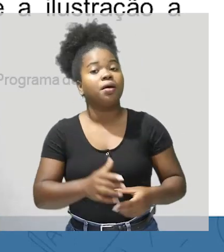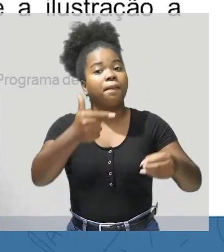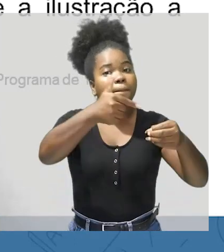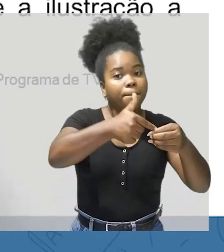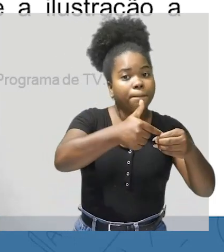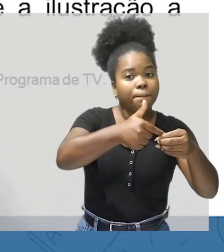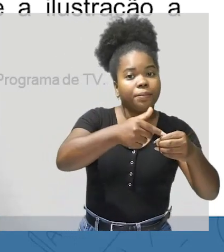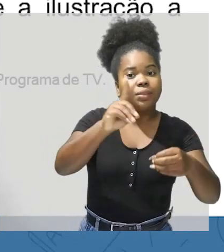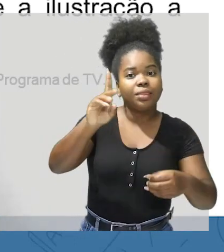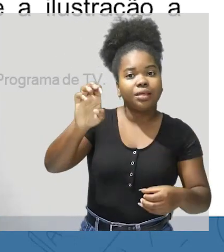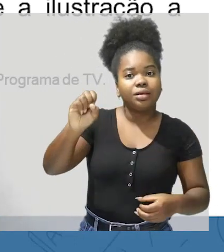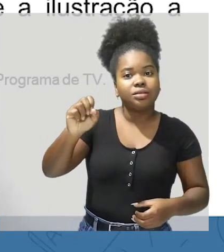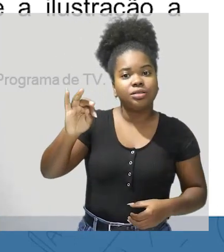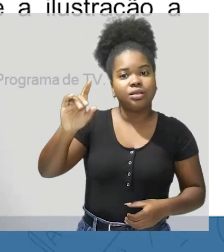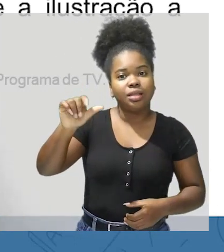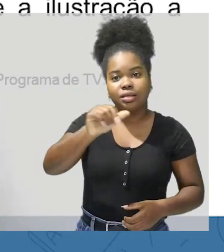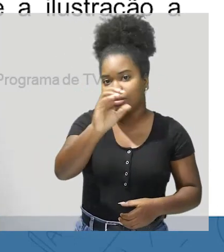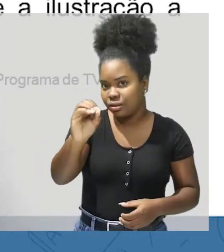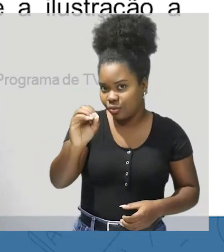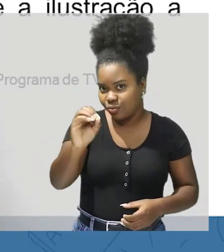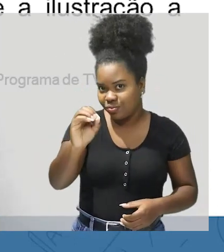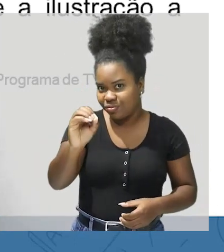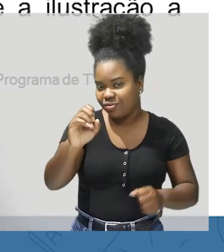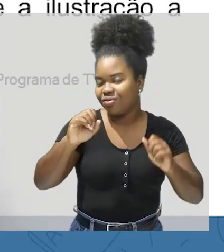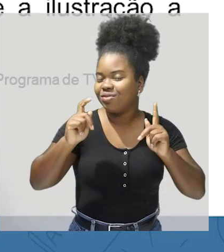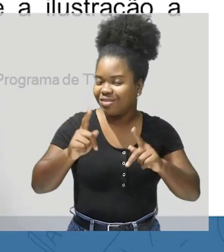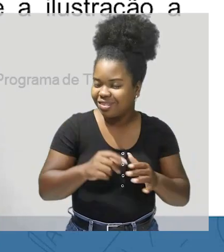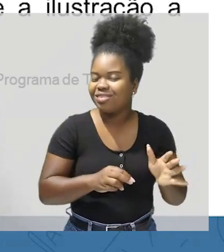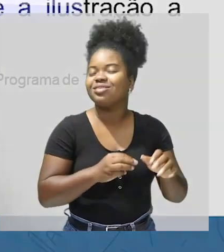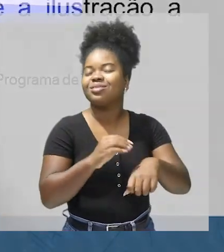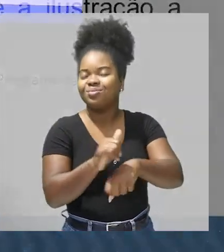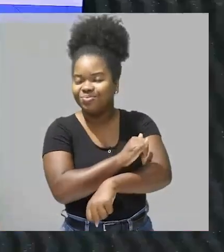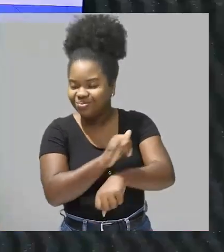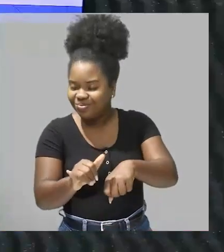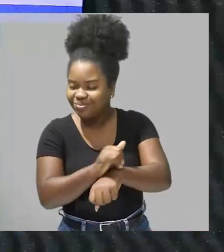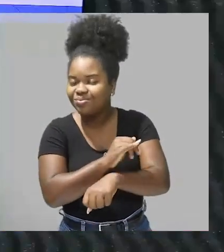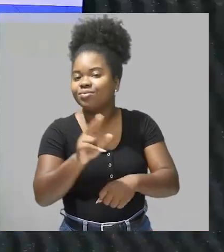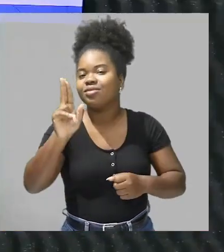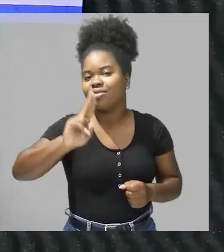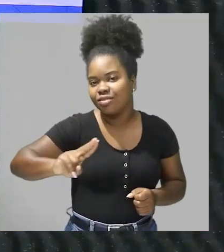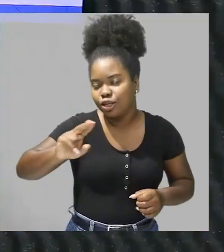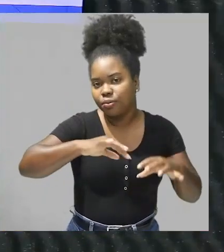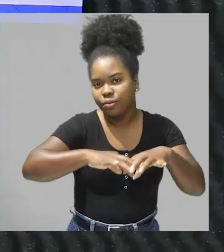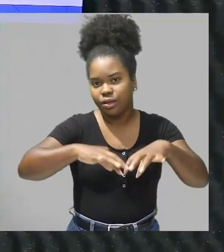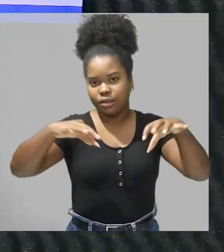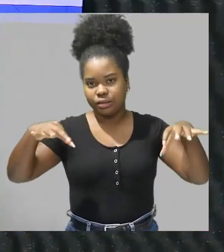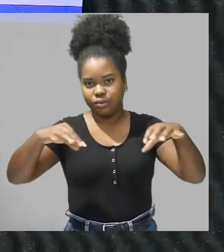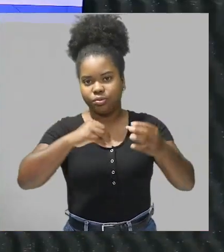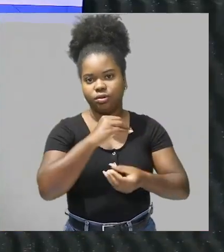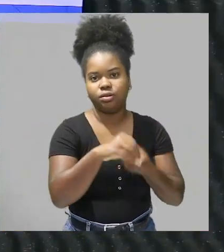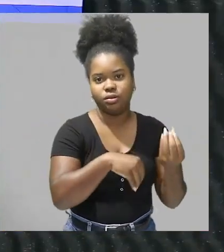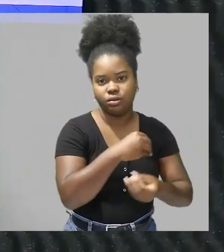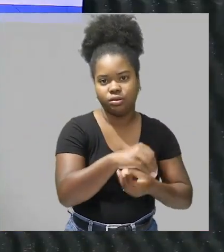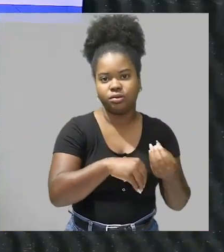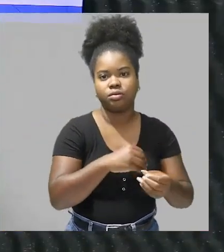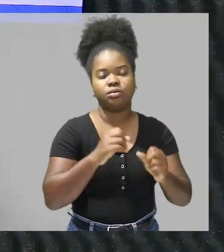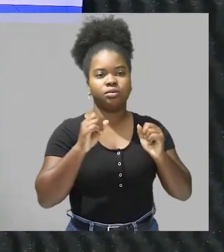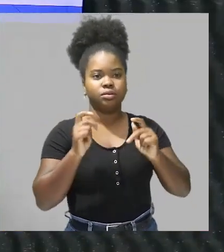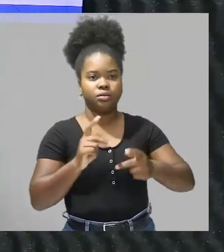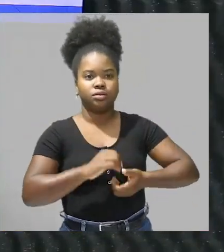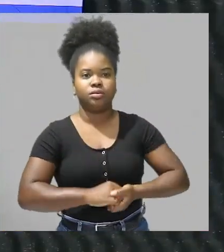destilação destilação fracionada Esse é o método que vai ser utilizado para separar os componentes